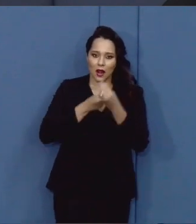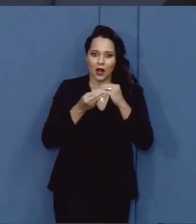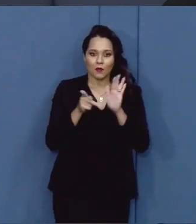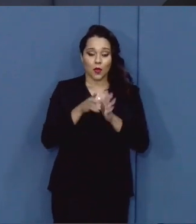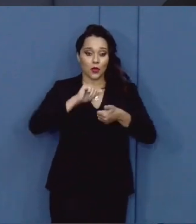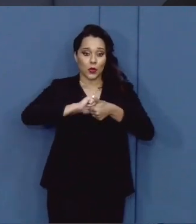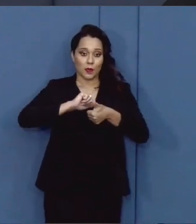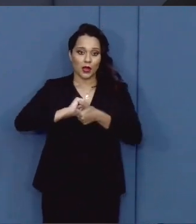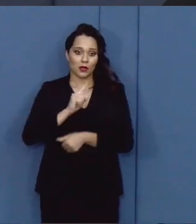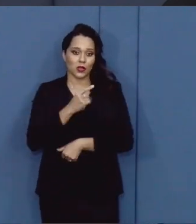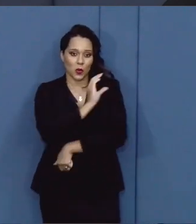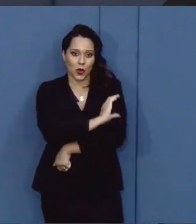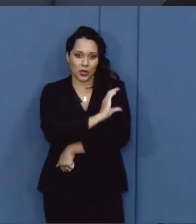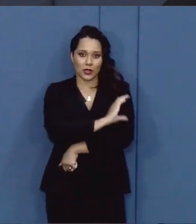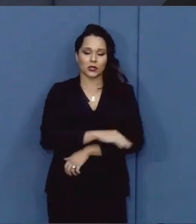nossa coordenação